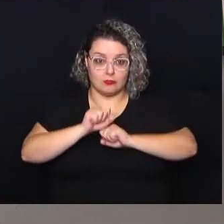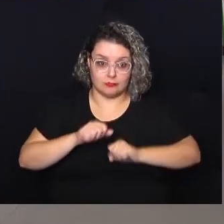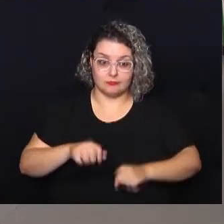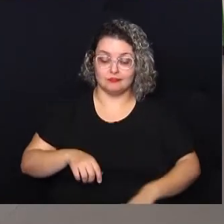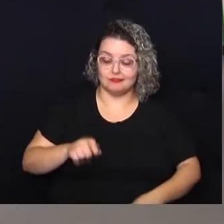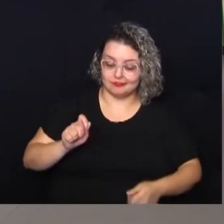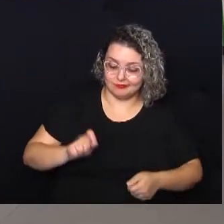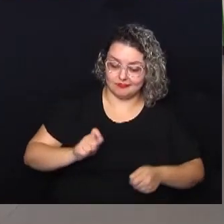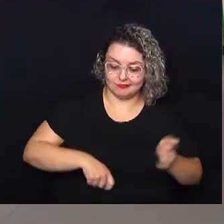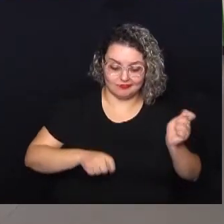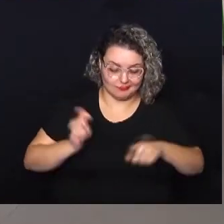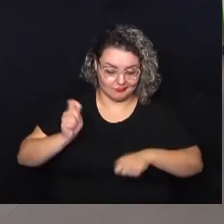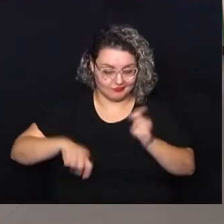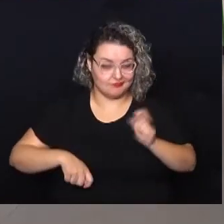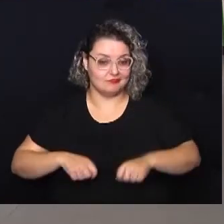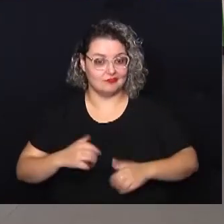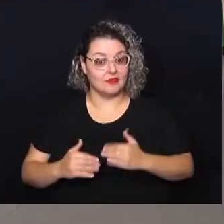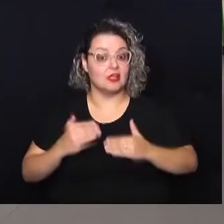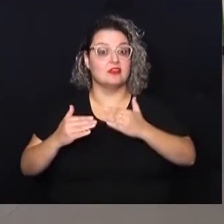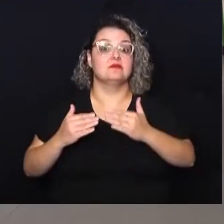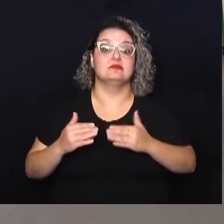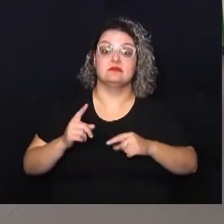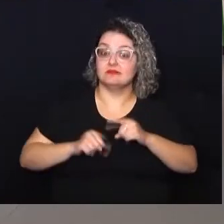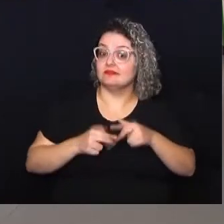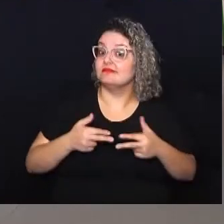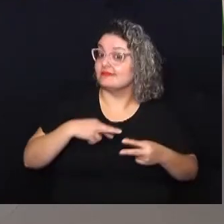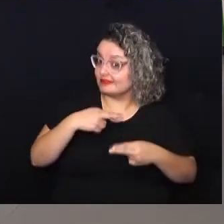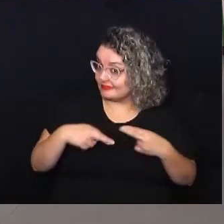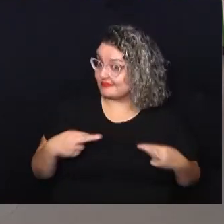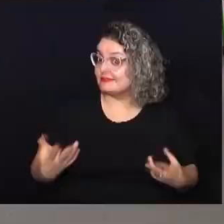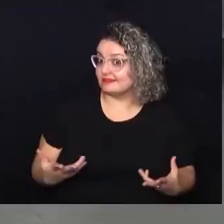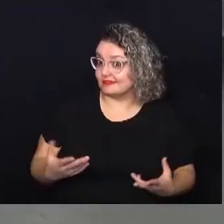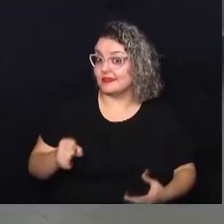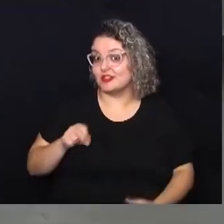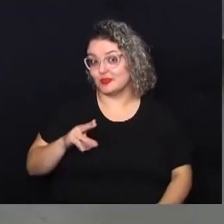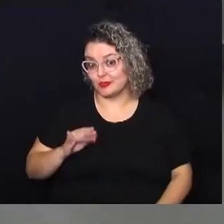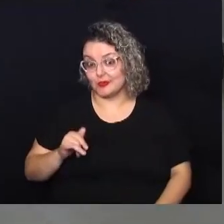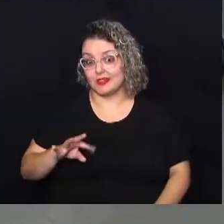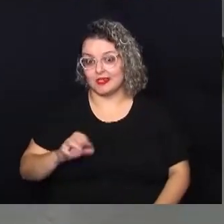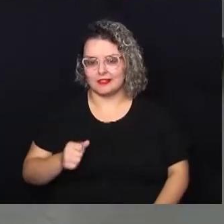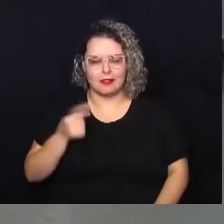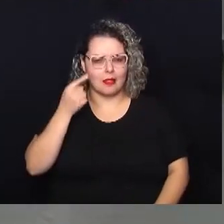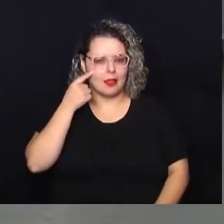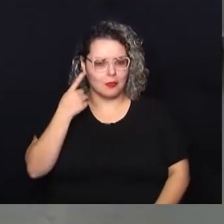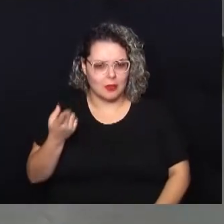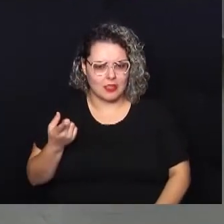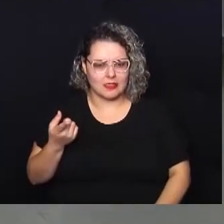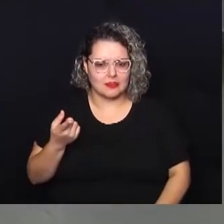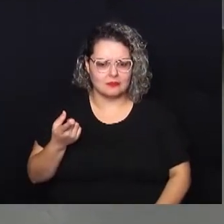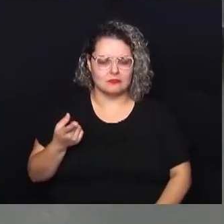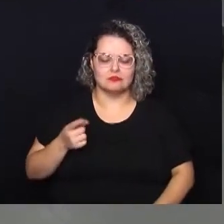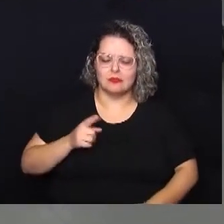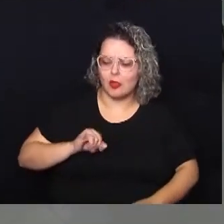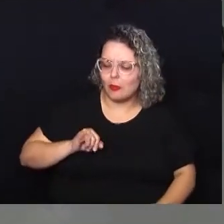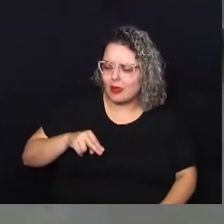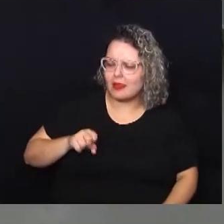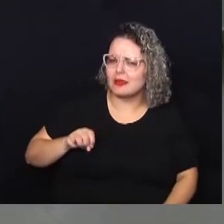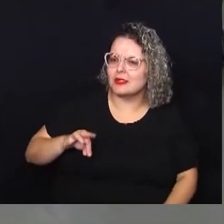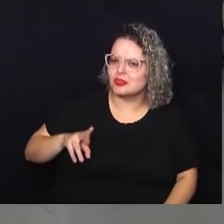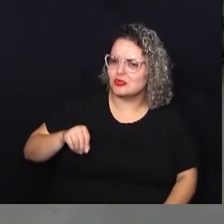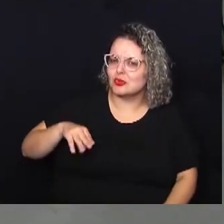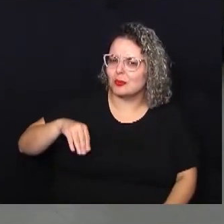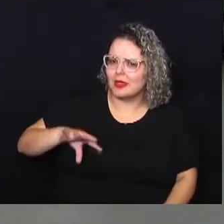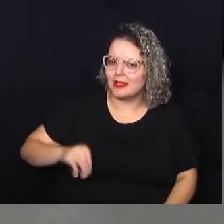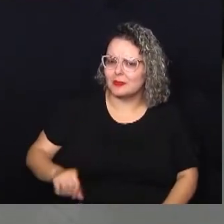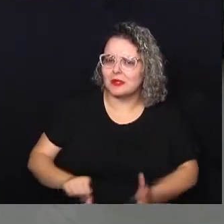instrumentos construídos a partir de materiais recicláveis e sucatas. Imagine tocar um instrumento pela primeira vez